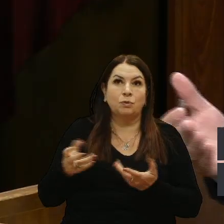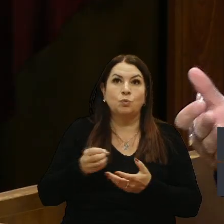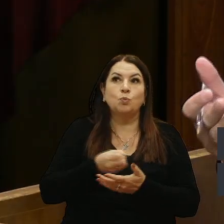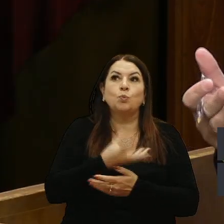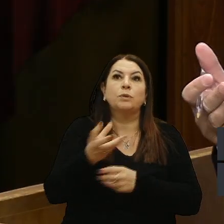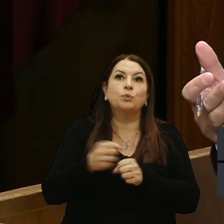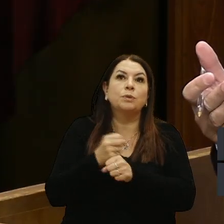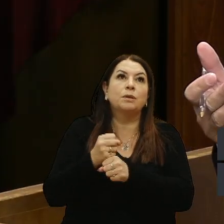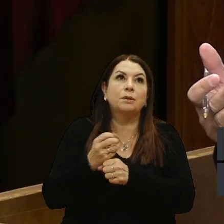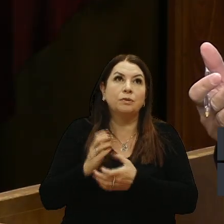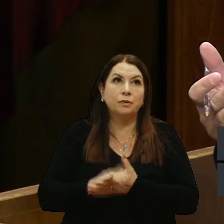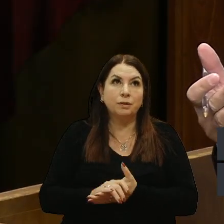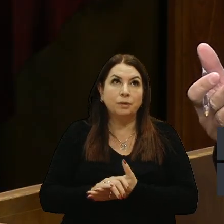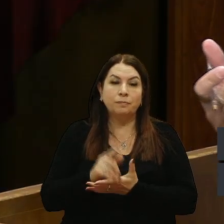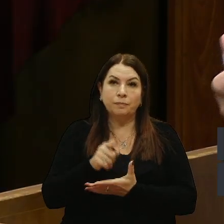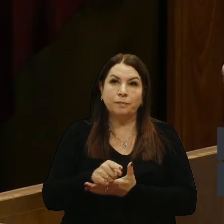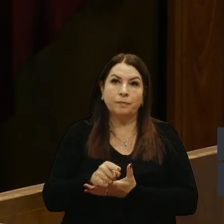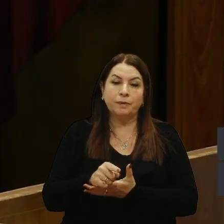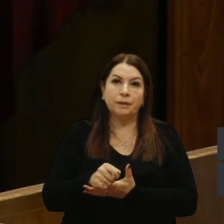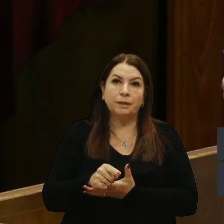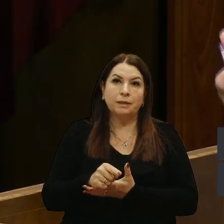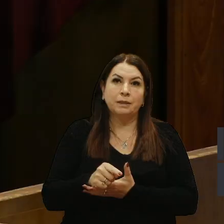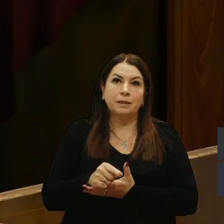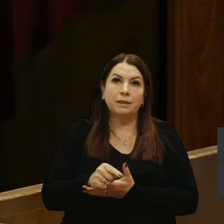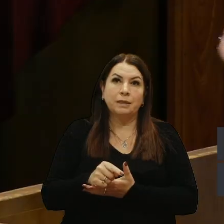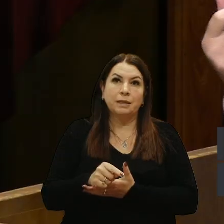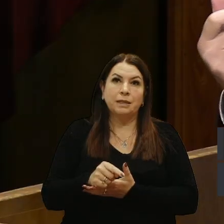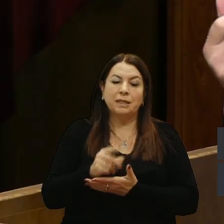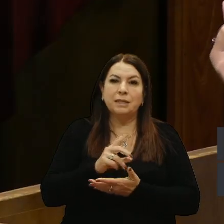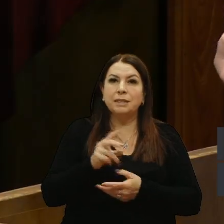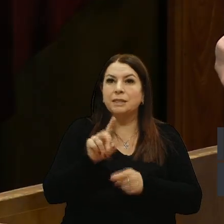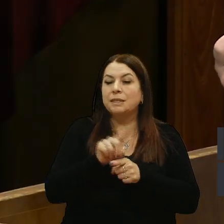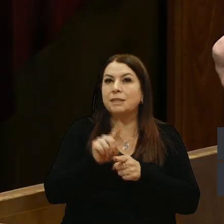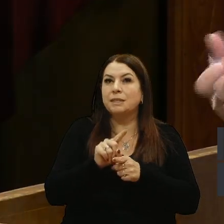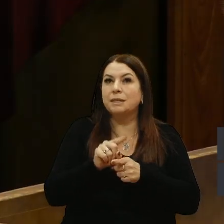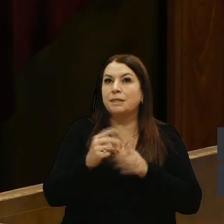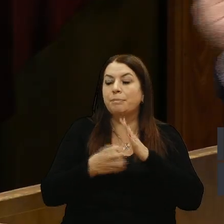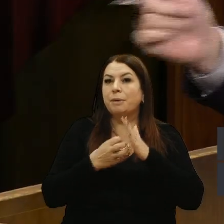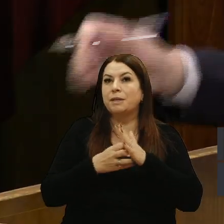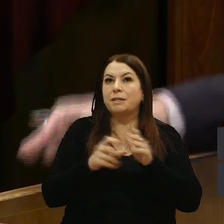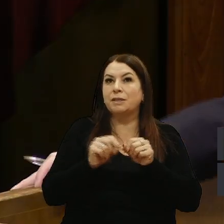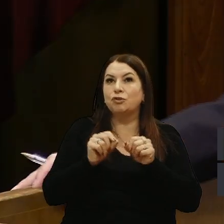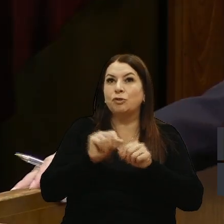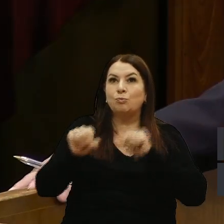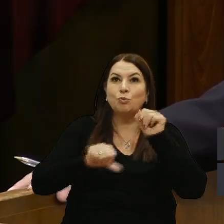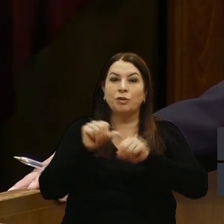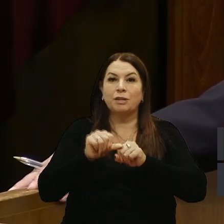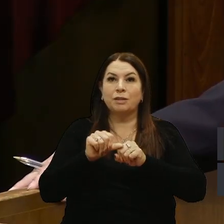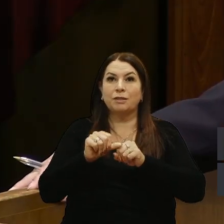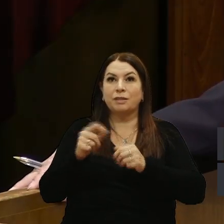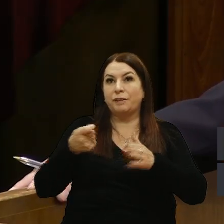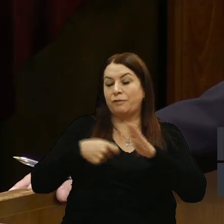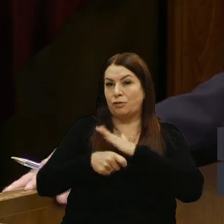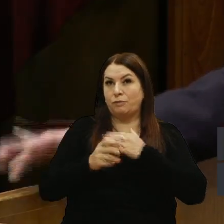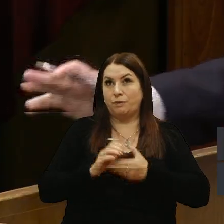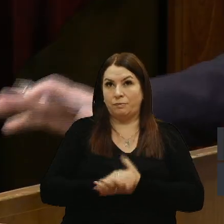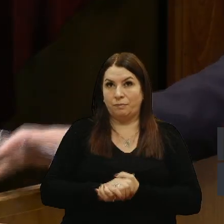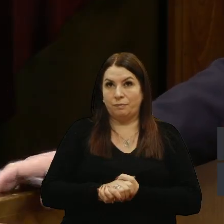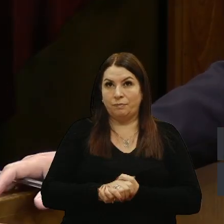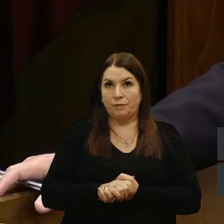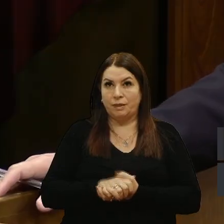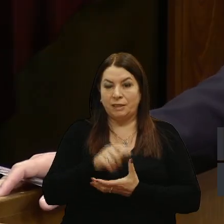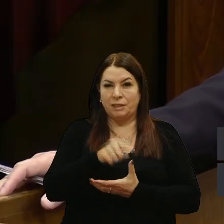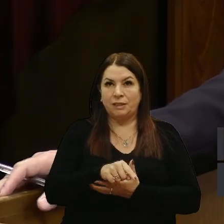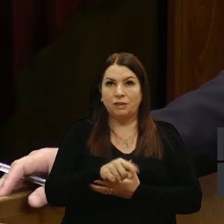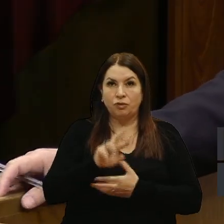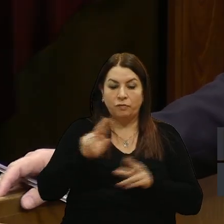Quantos anos essa concessão levaria para ter revertido de volta esse investimento? Diferente